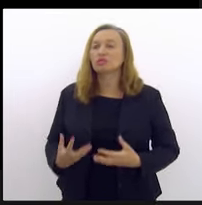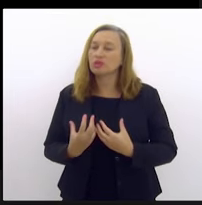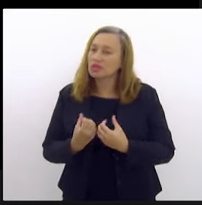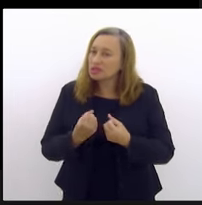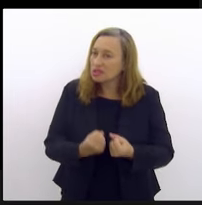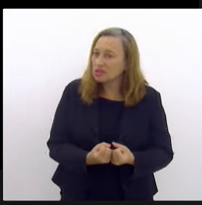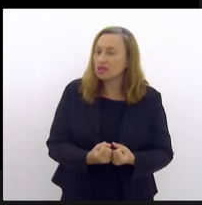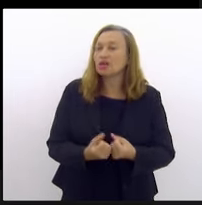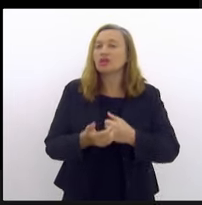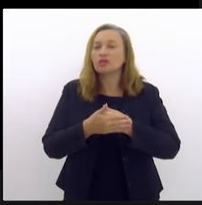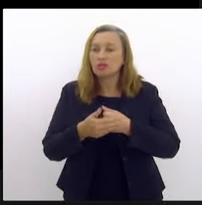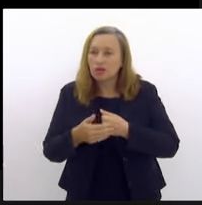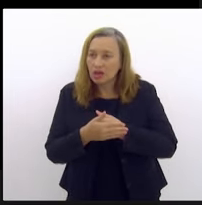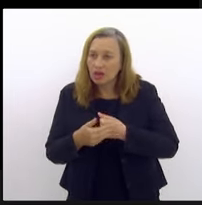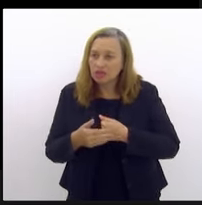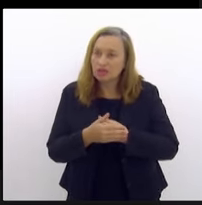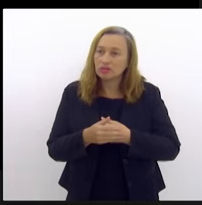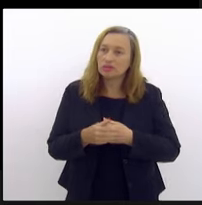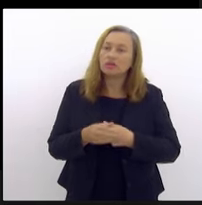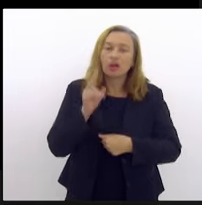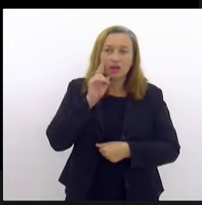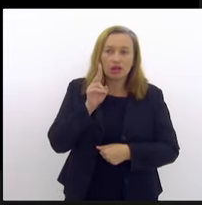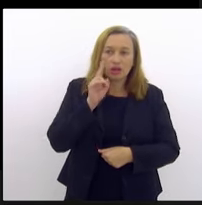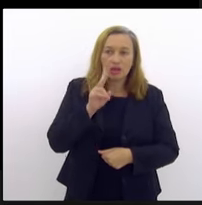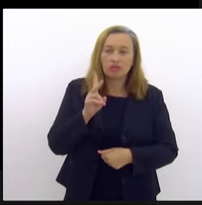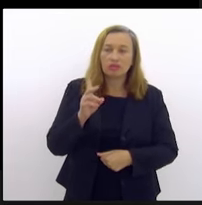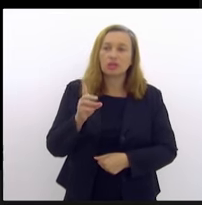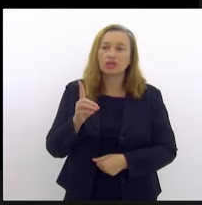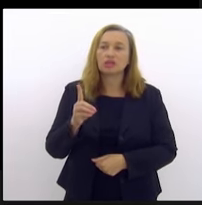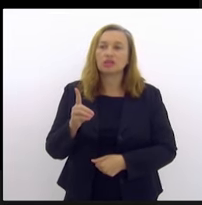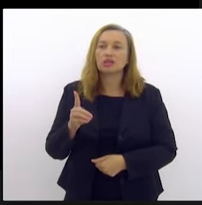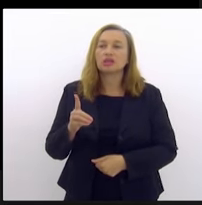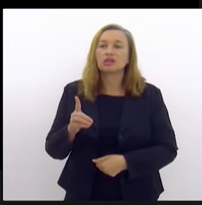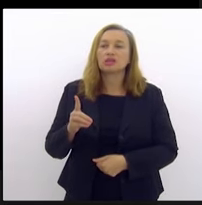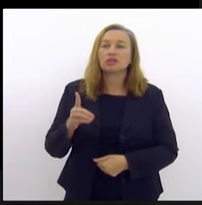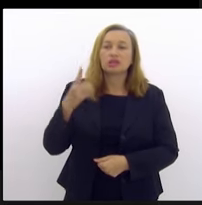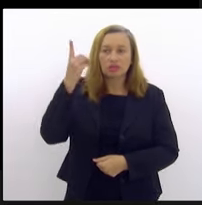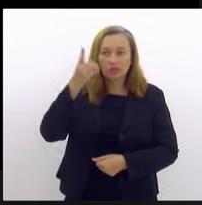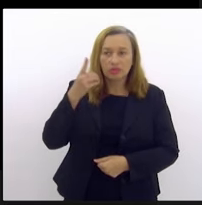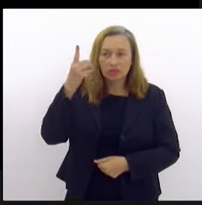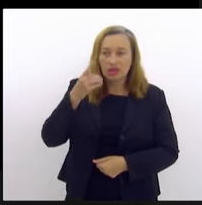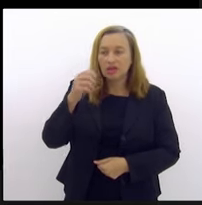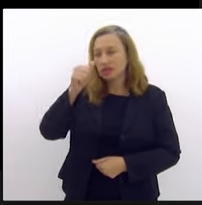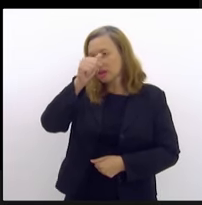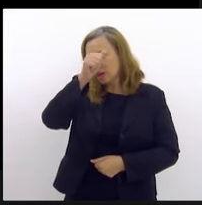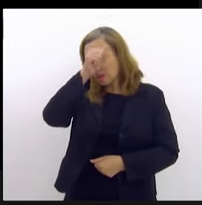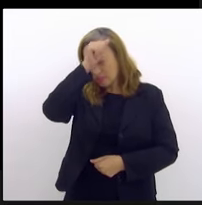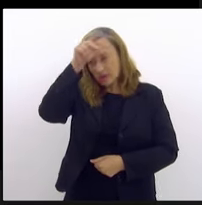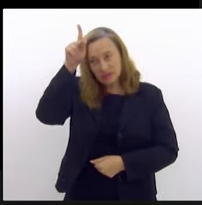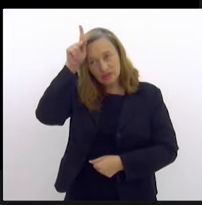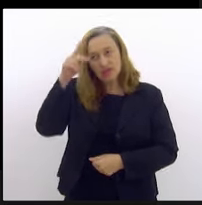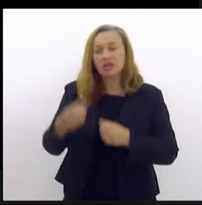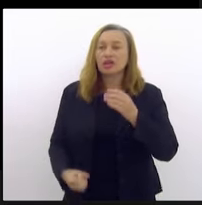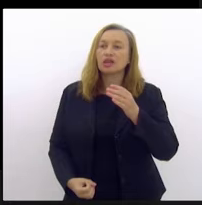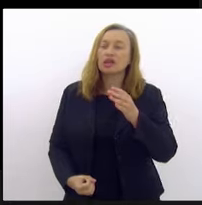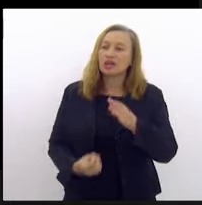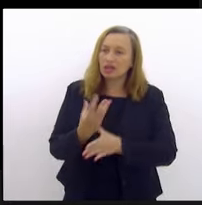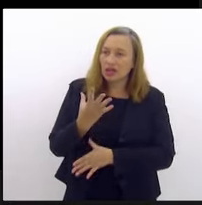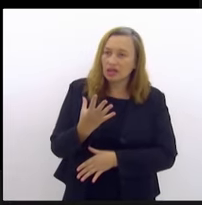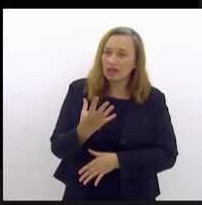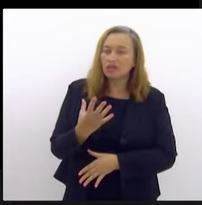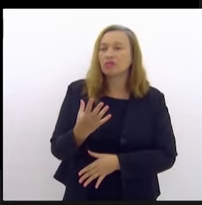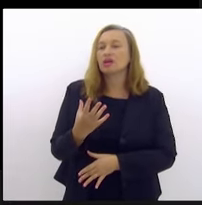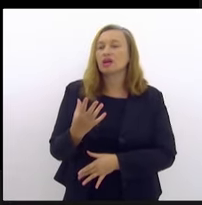de forma muito carinhosa. Eu me lembro quando candidato a prefeito, estava dentro do meu plano de governo exatamente criar um hospital, que até hoje